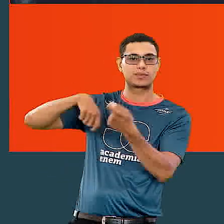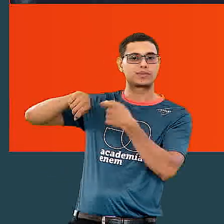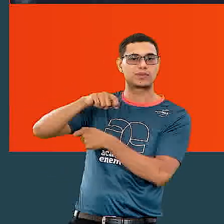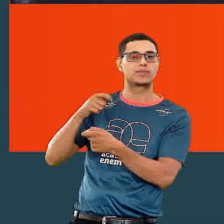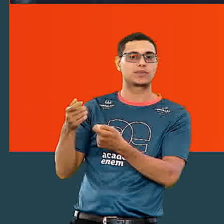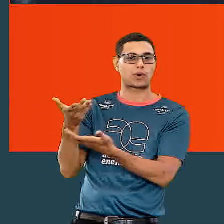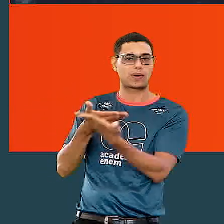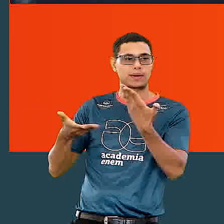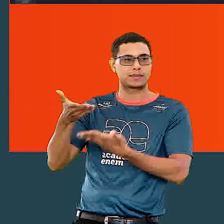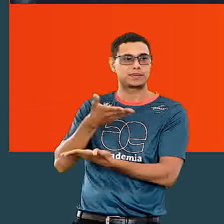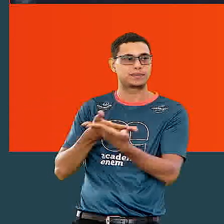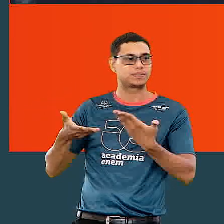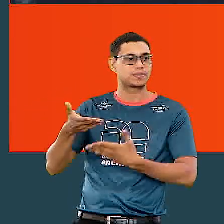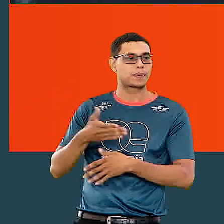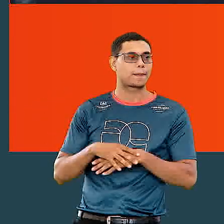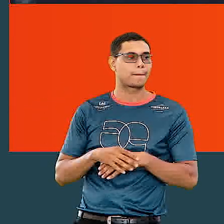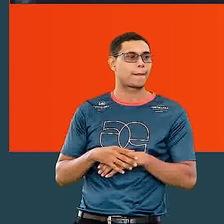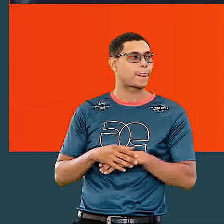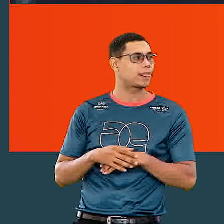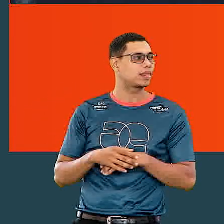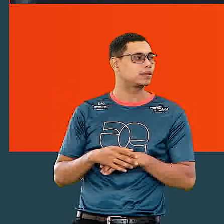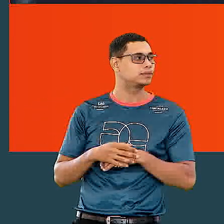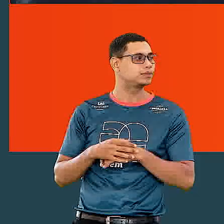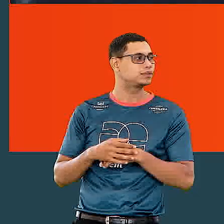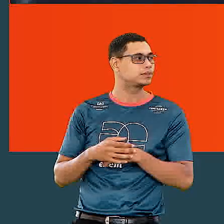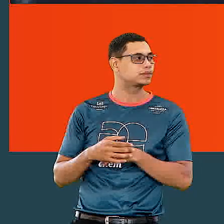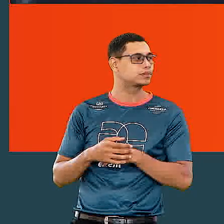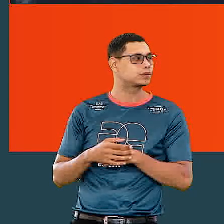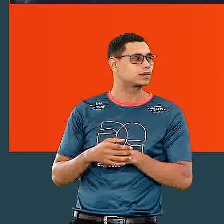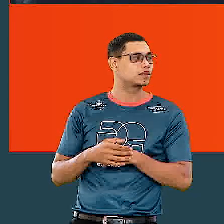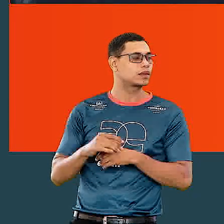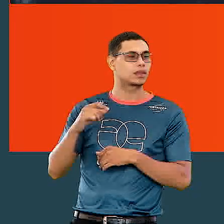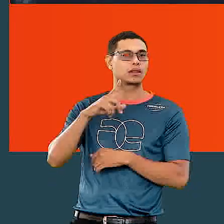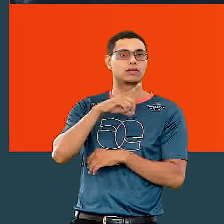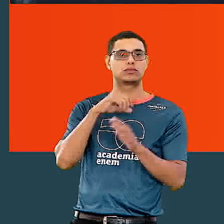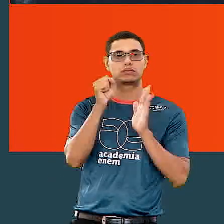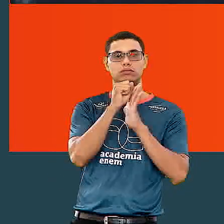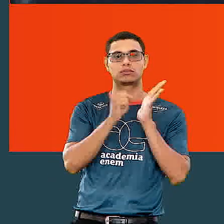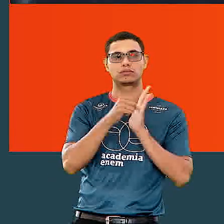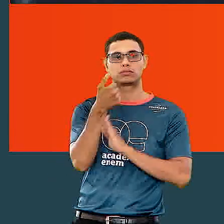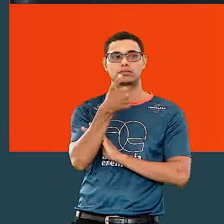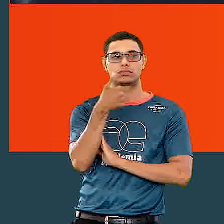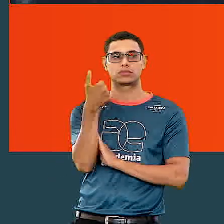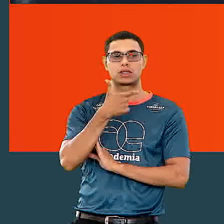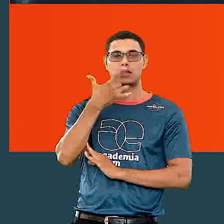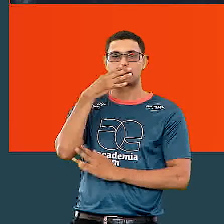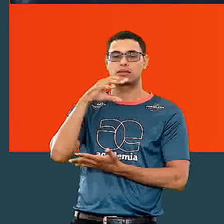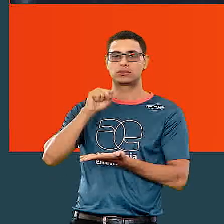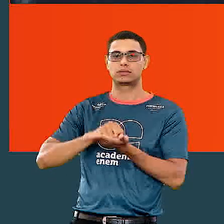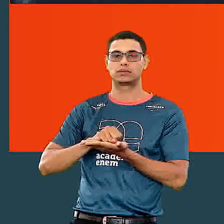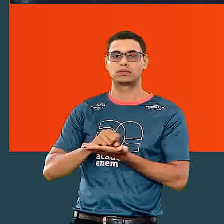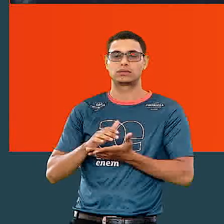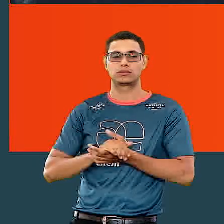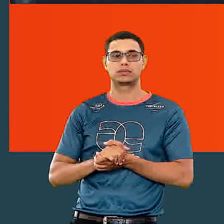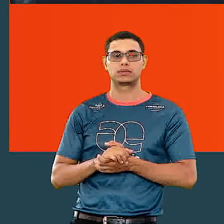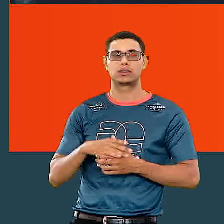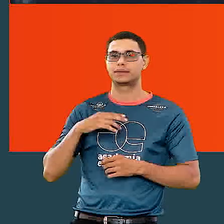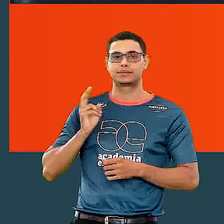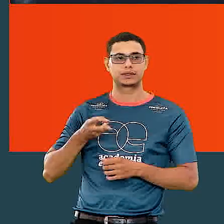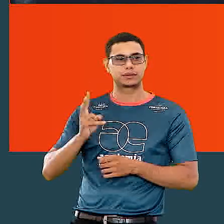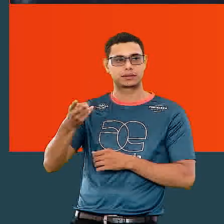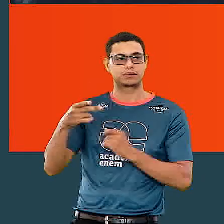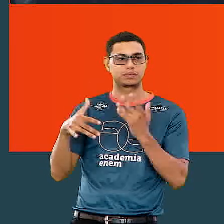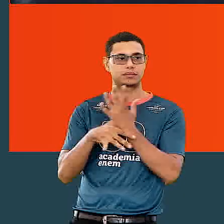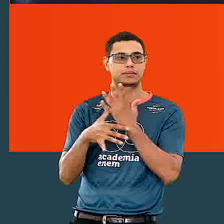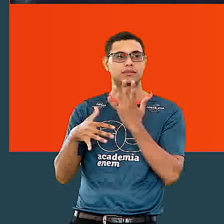Show? Como um surpreso observador do século XI constatou. Comerciantes venezianos